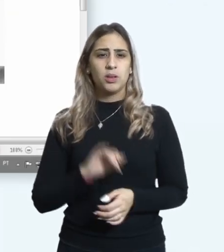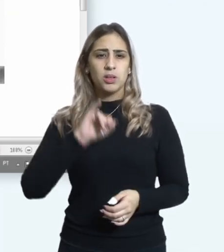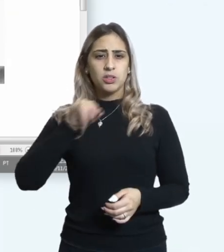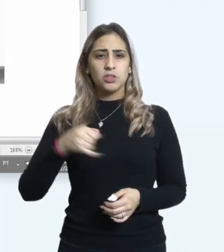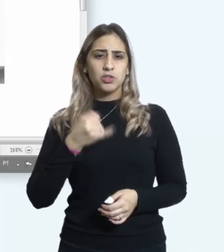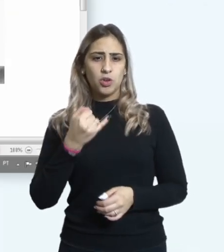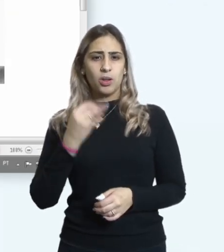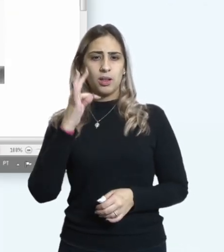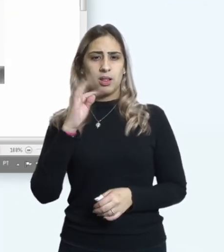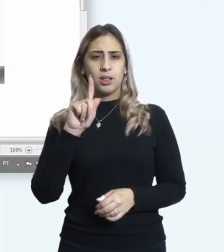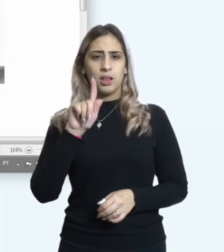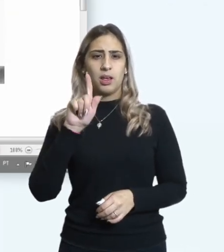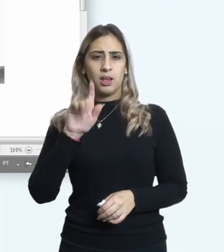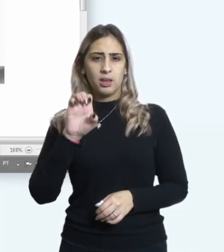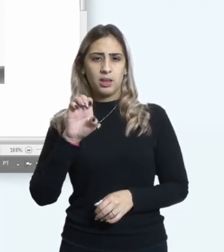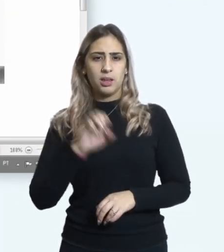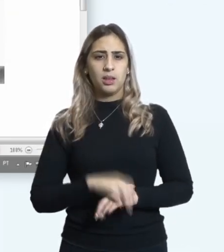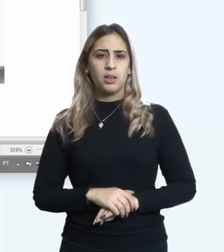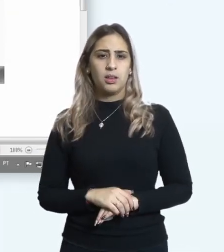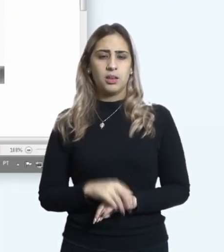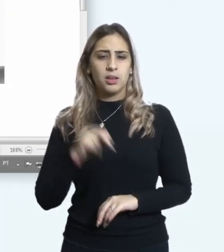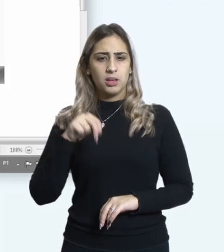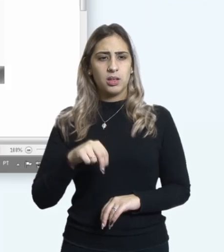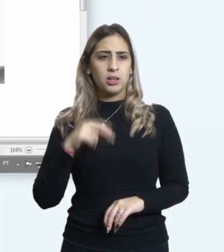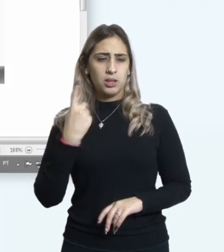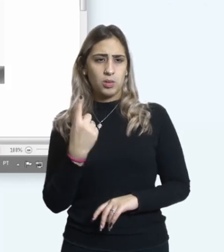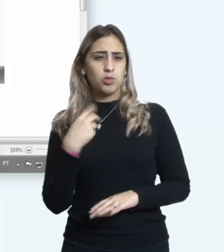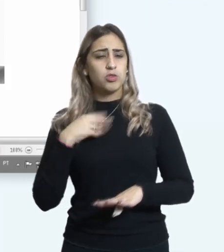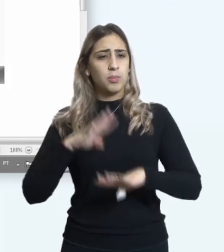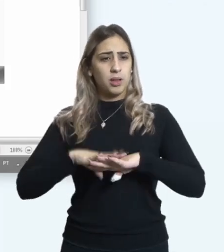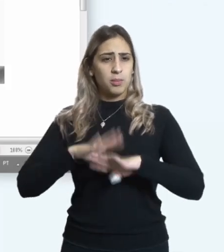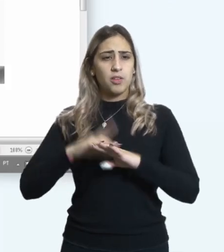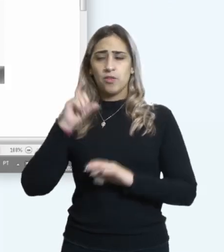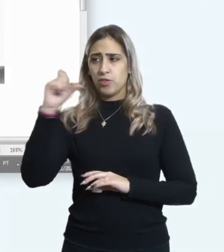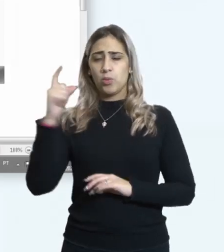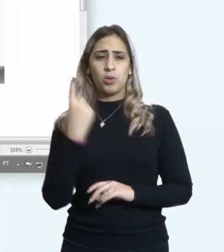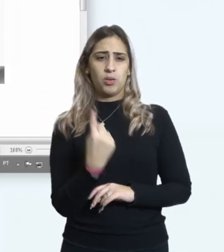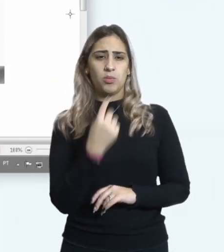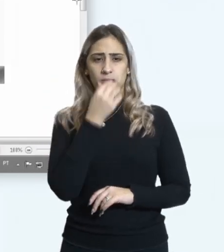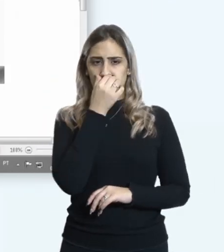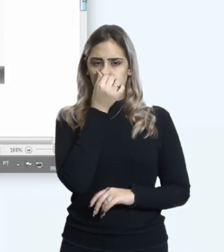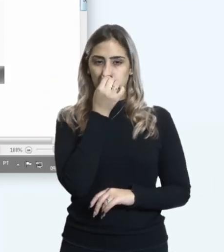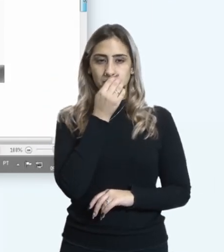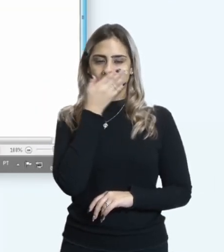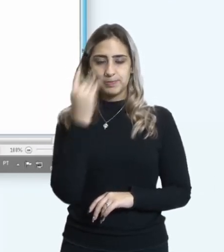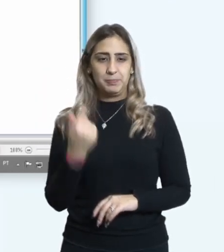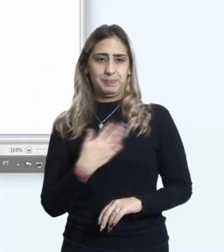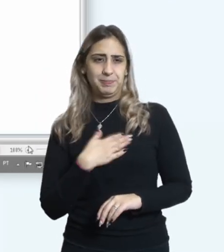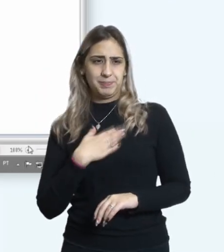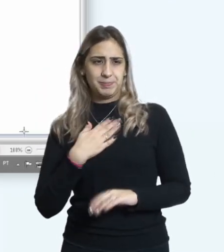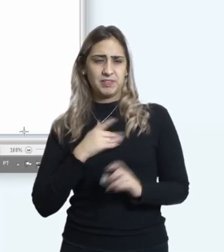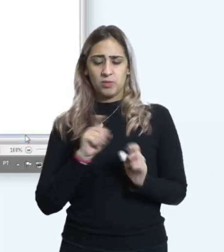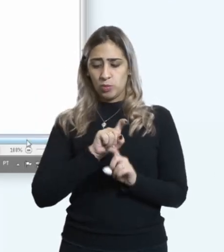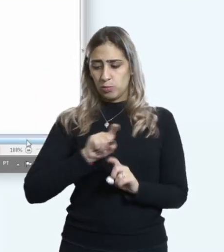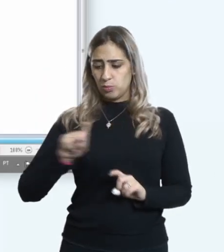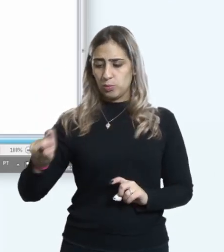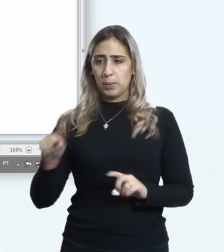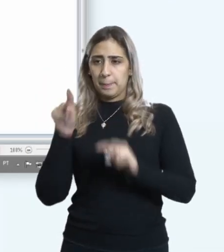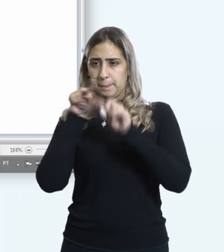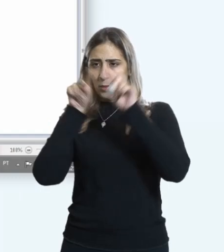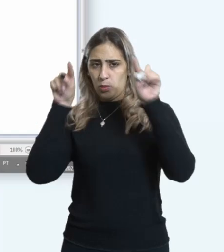JPEG, essa será a nossa M1 de matemática, figura 1. Aí eu vou arrastar as